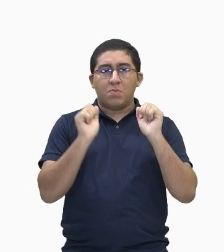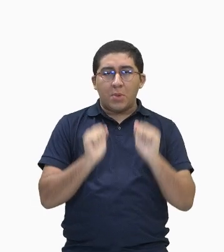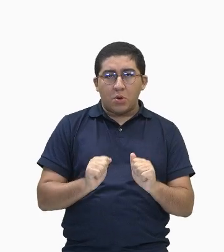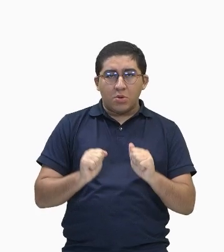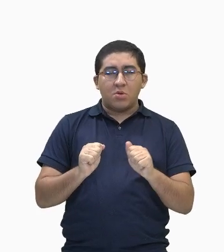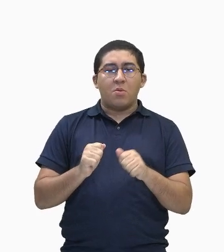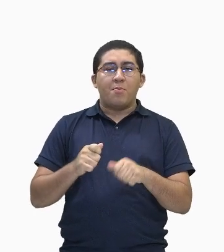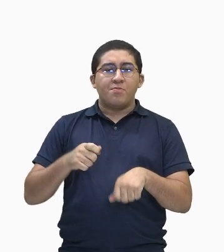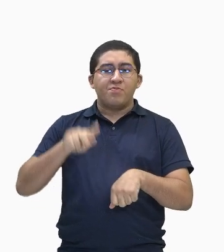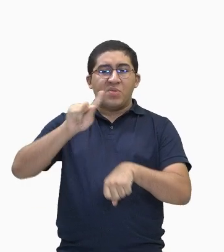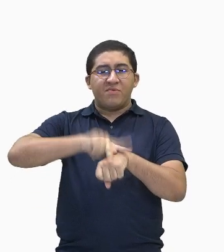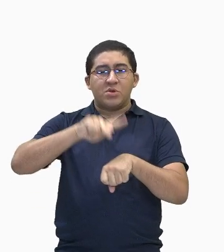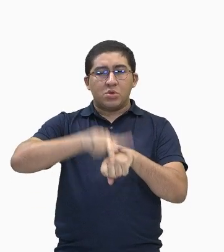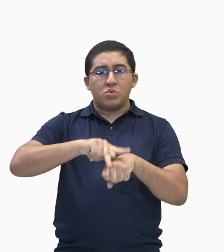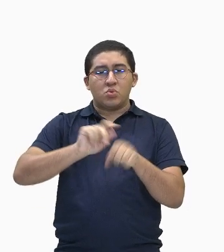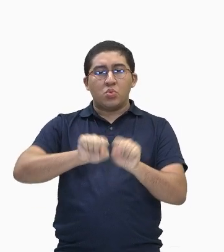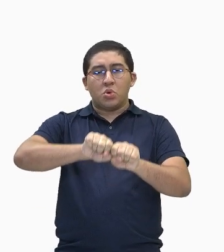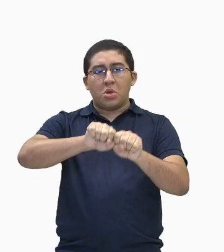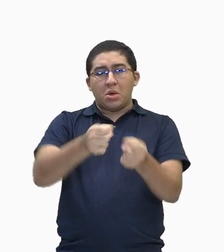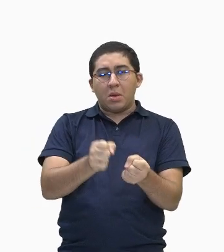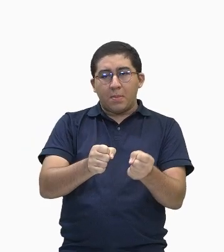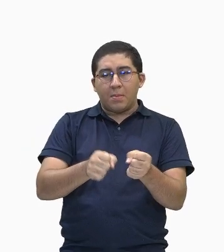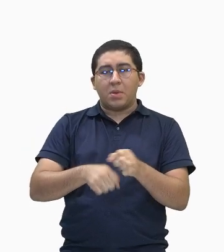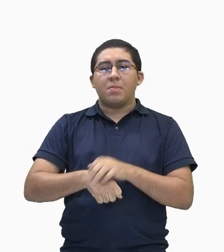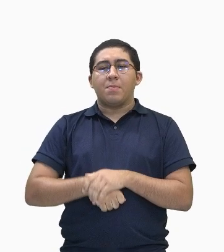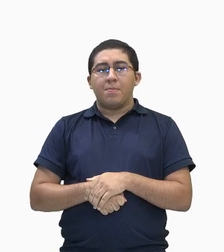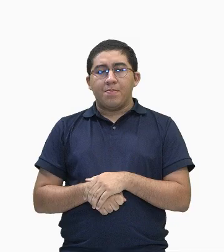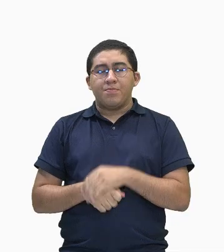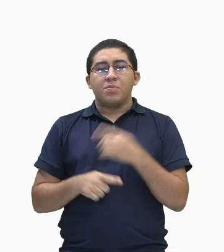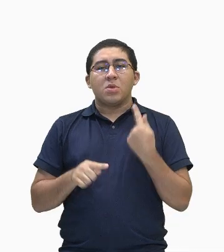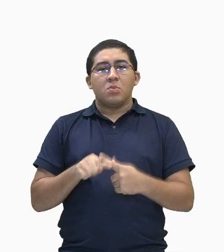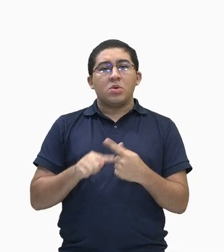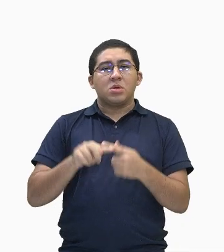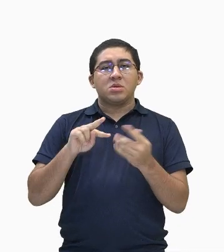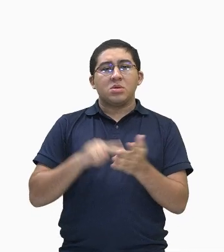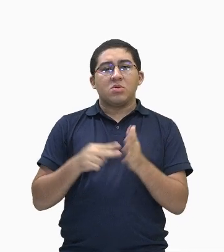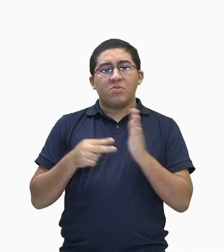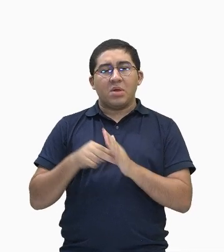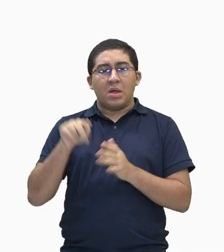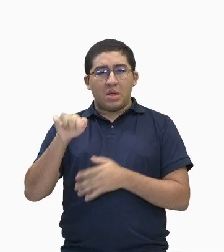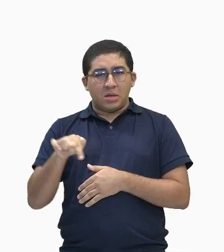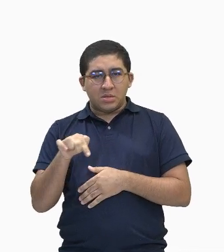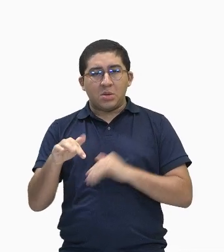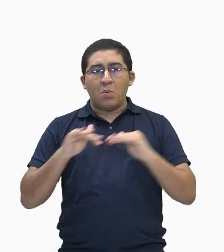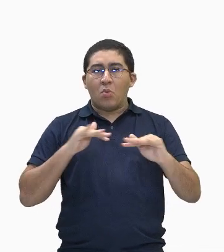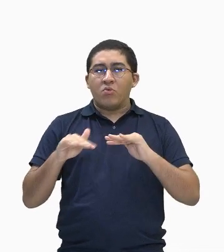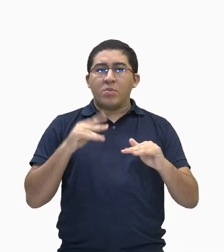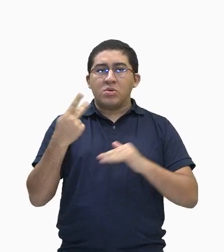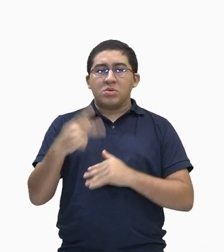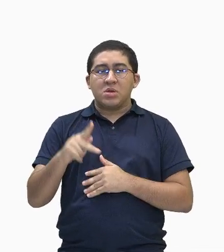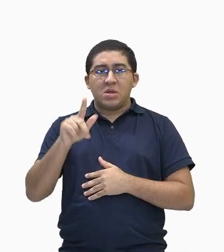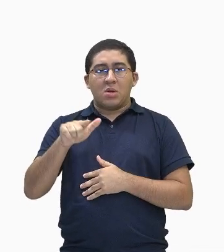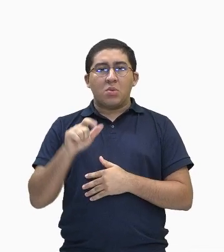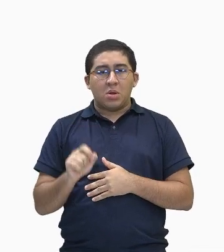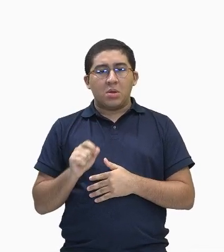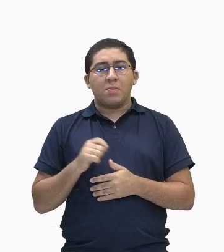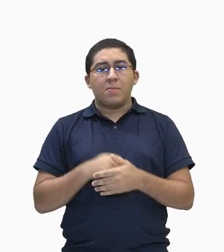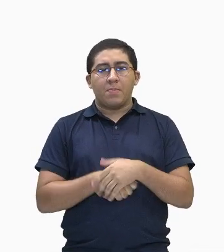vidro, né? Que é uma forma de expressar o quanto, né? Esse movimento que ele faz para pegar